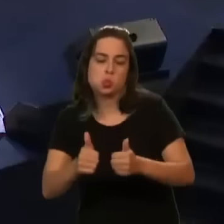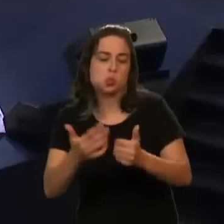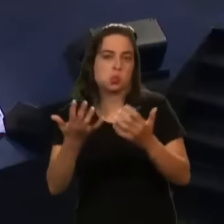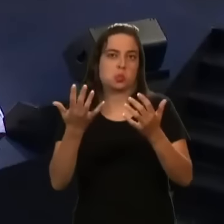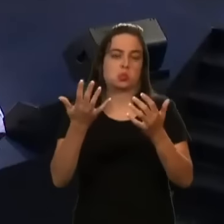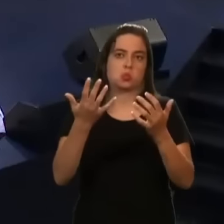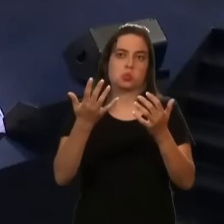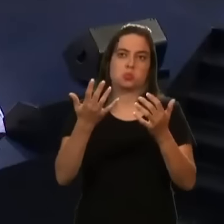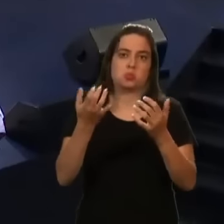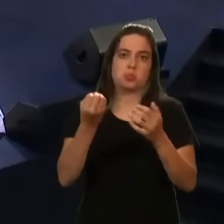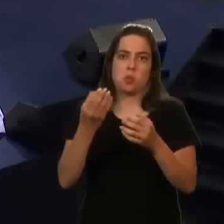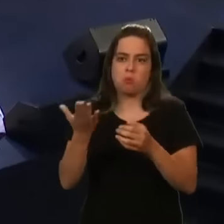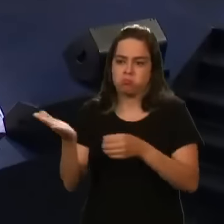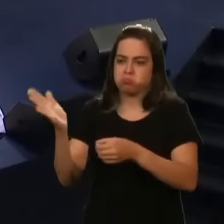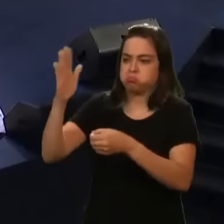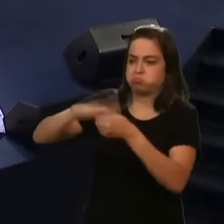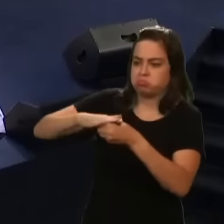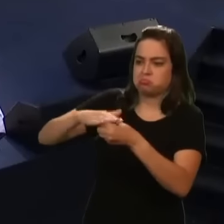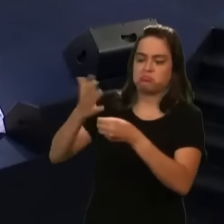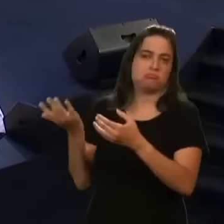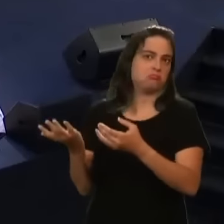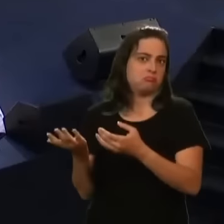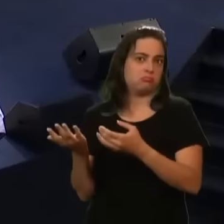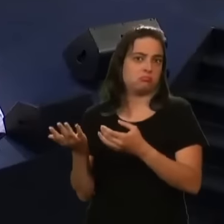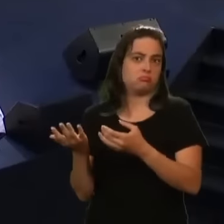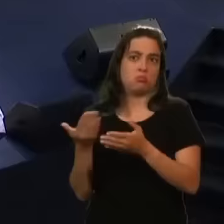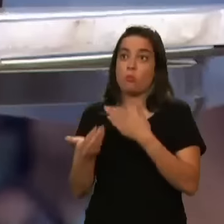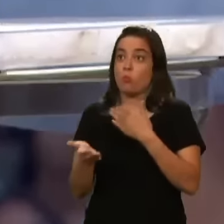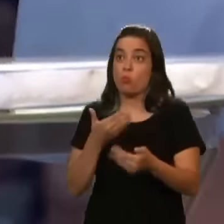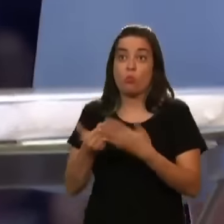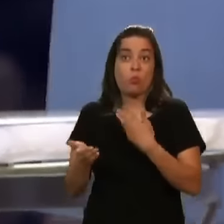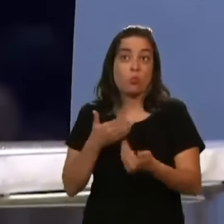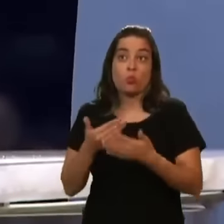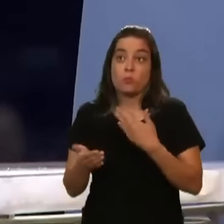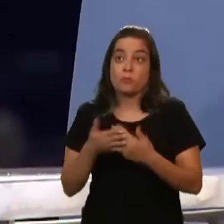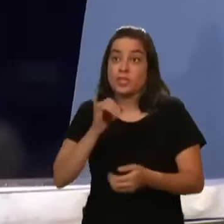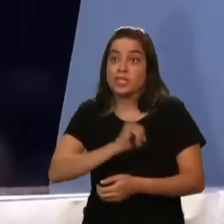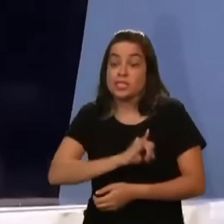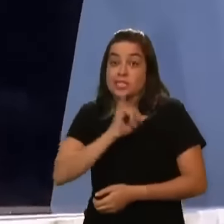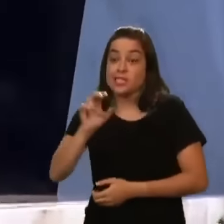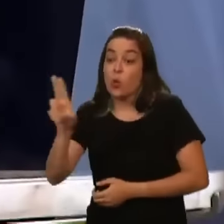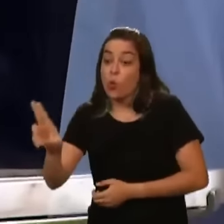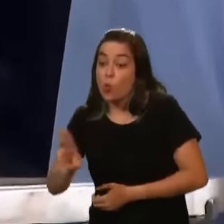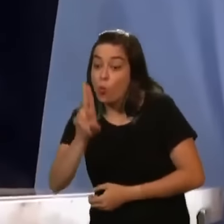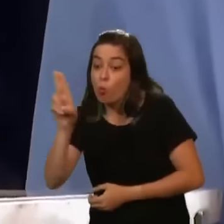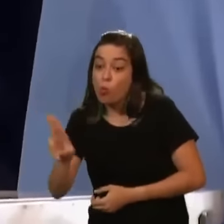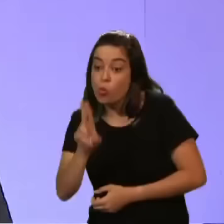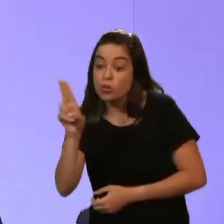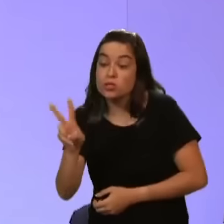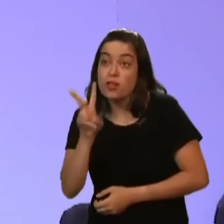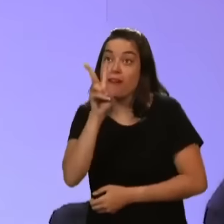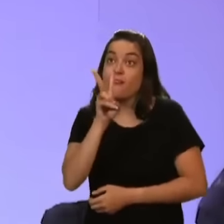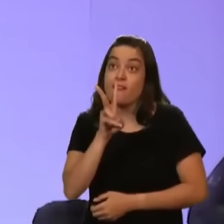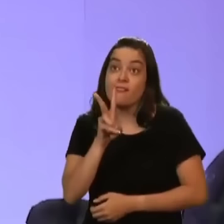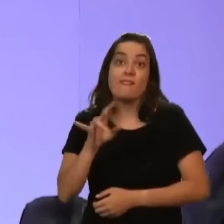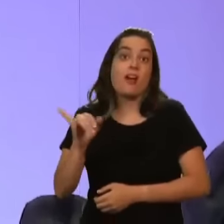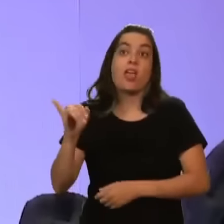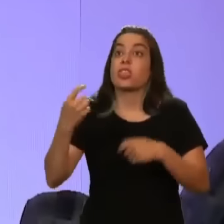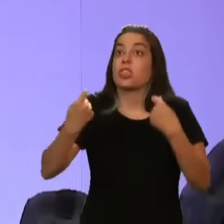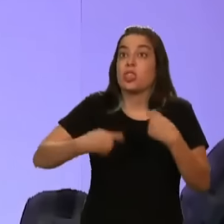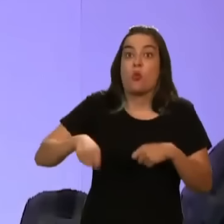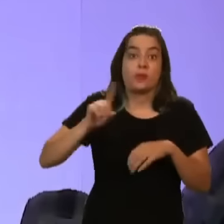pode ser o tampo de uma mesa de pedra, quando ela se torna um adorno, quando ela se torna um enfeite, ela não precisa